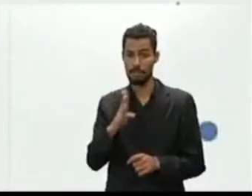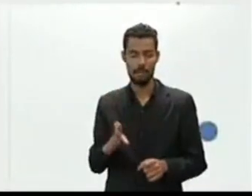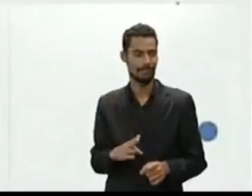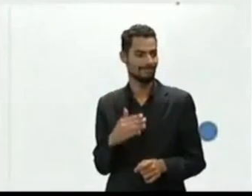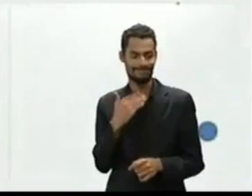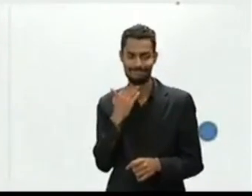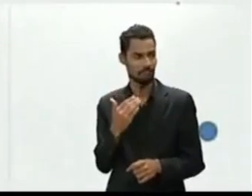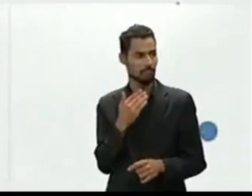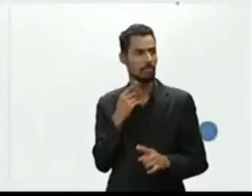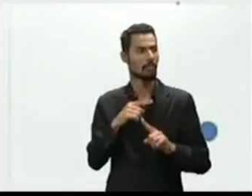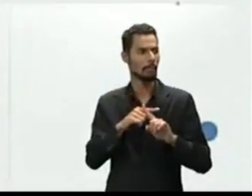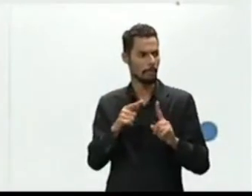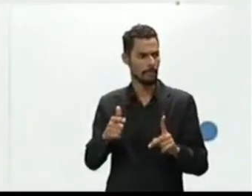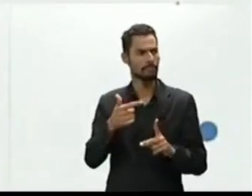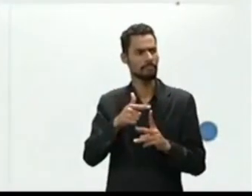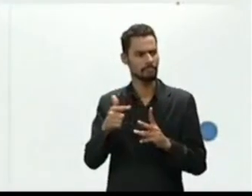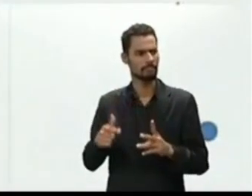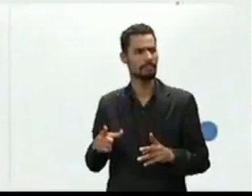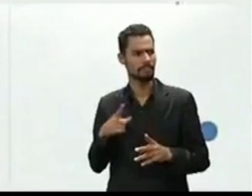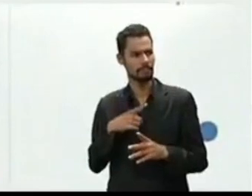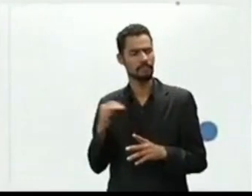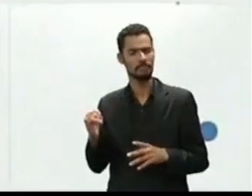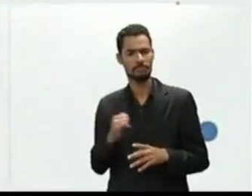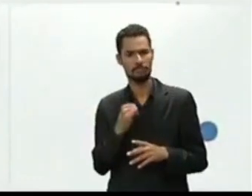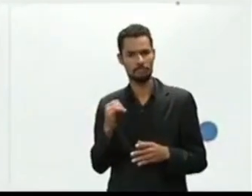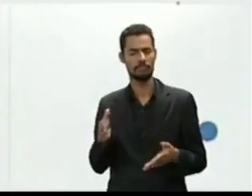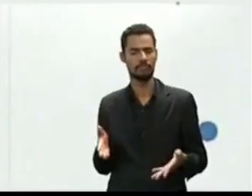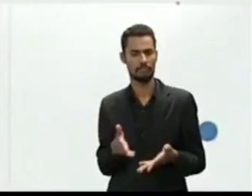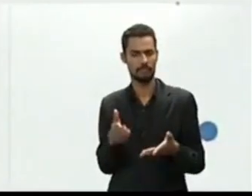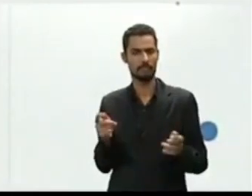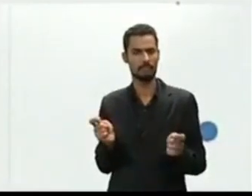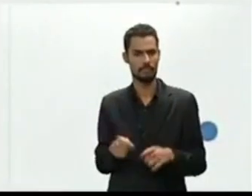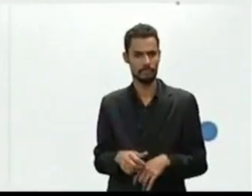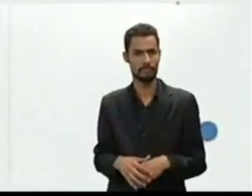é possível, mas existem aí iniciativas para isso.